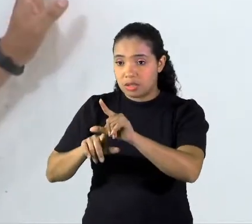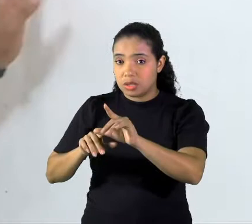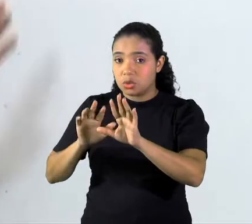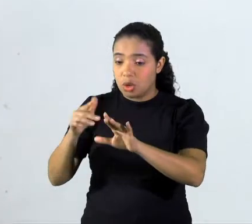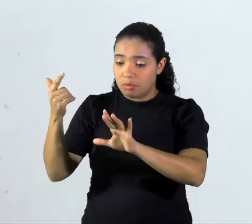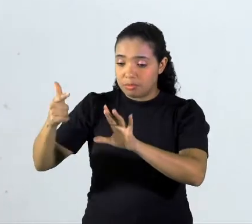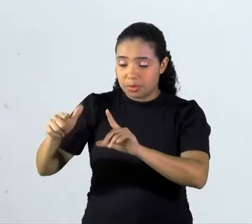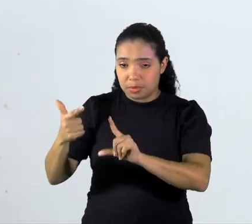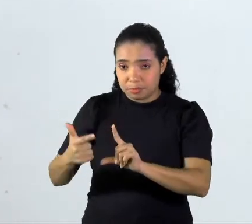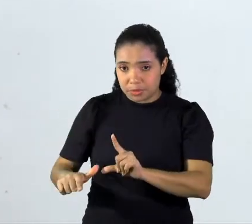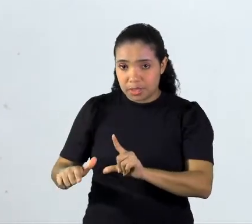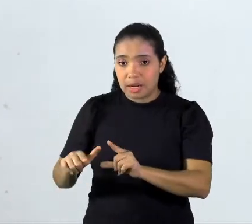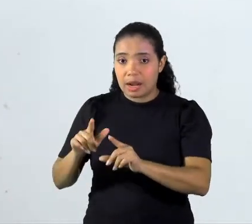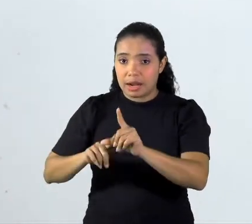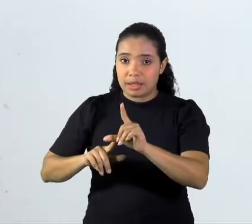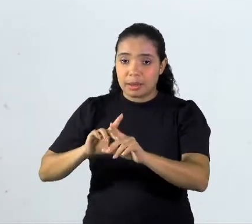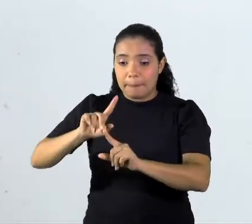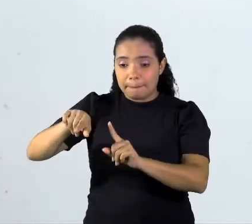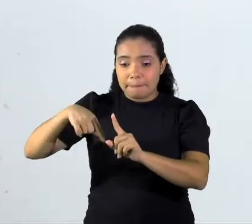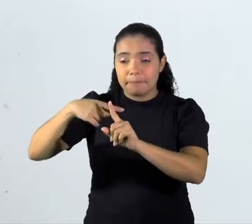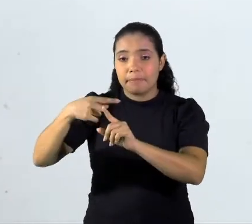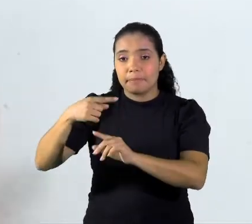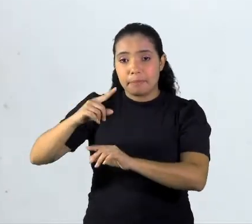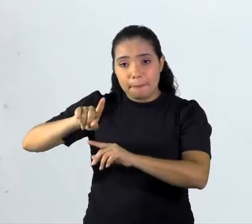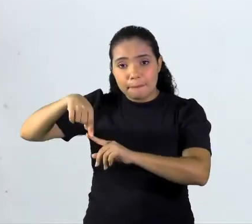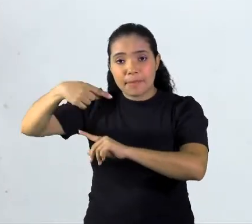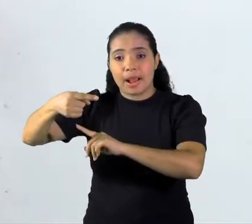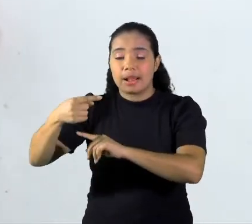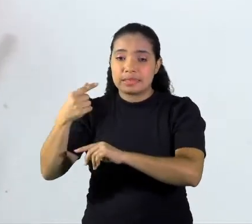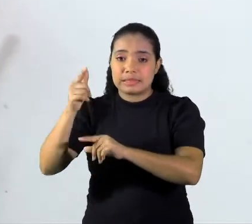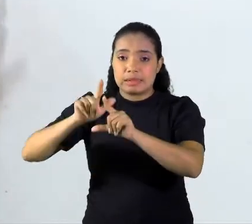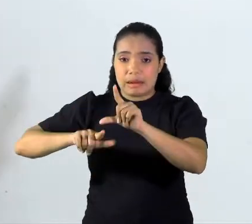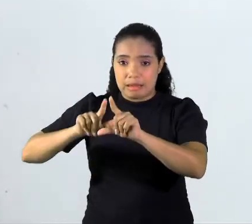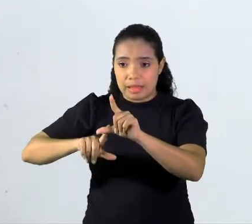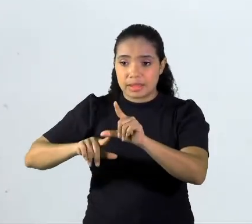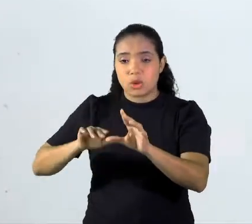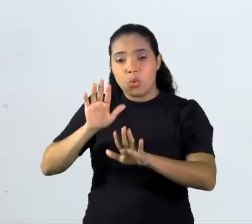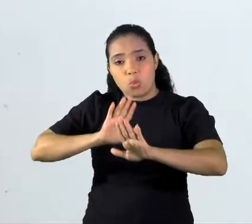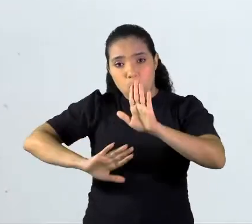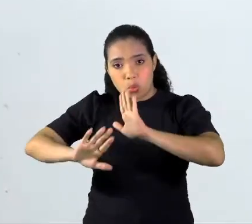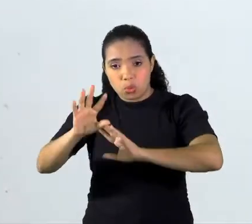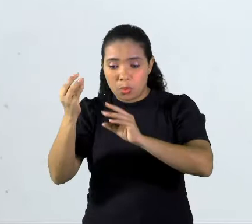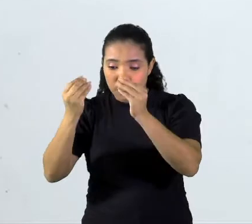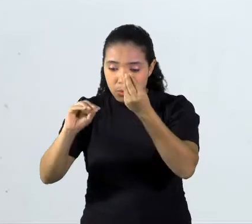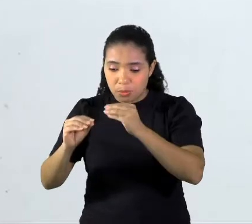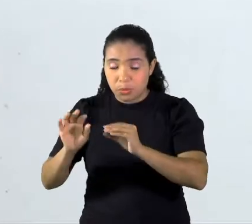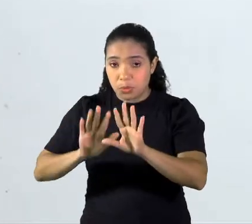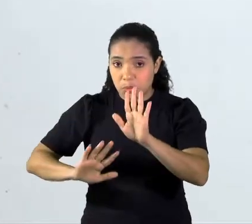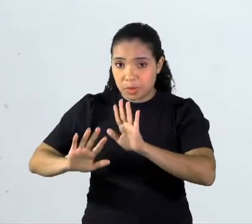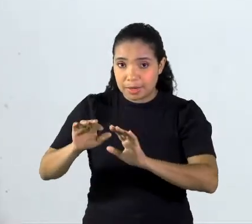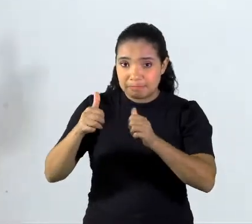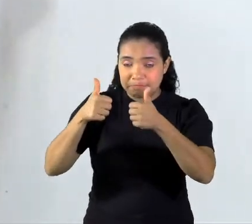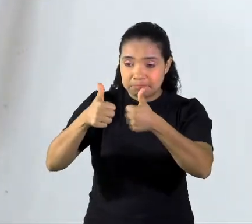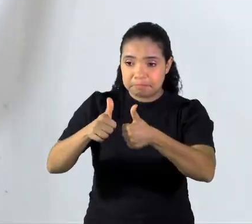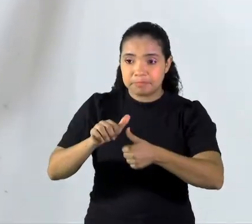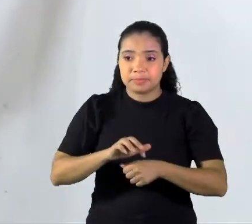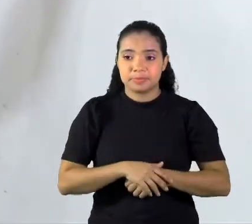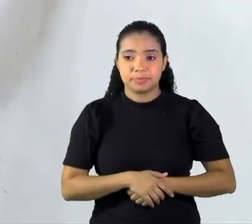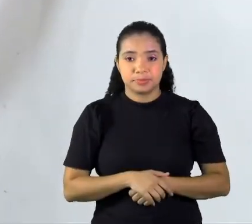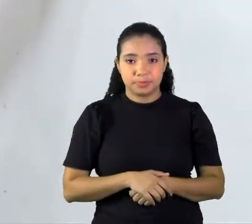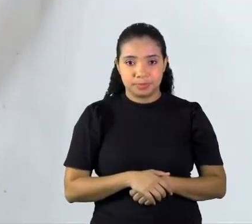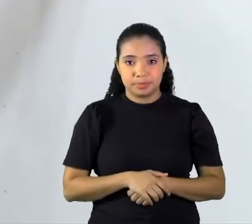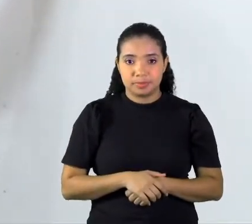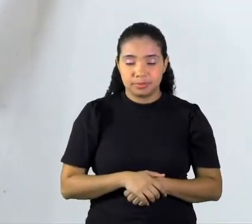repito. Se tiver mais de uma letra e elas forem diferentes, eu tenho que ter o cuidado de colocar em ordem alfabética, ok?